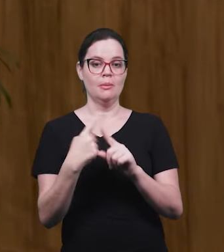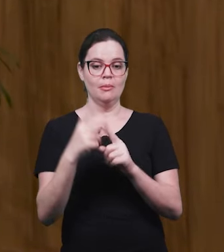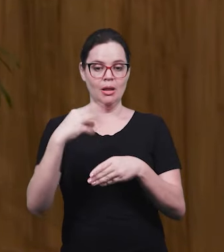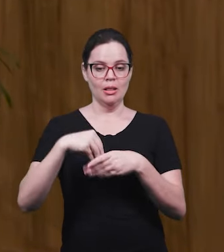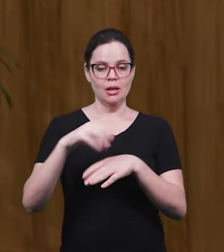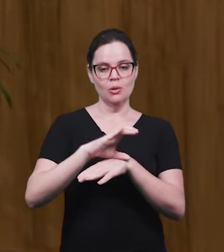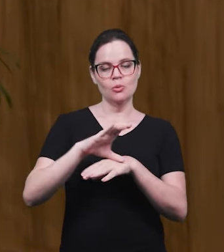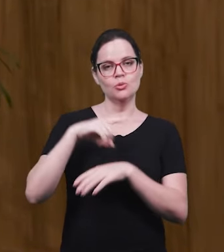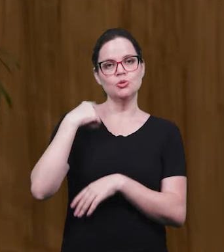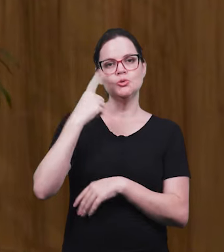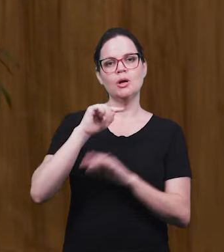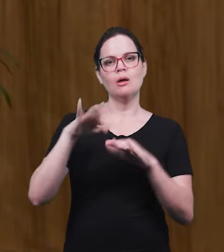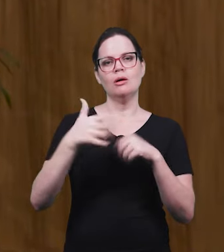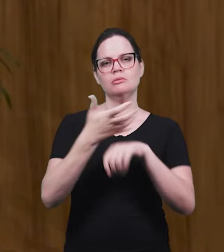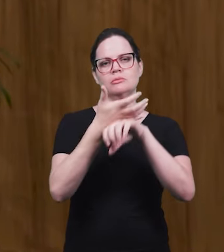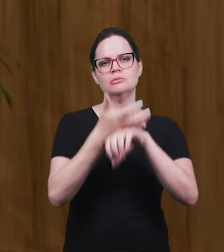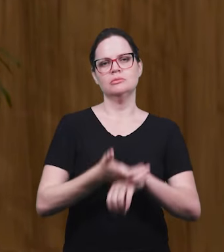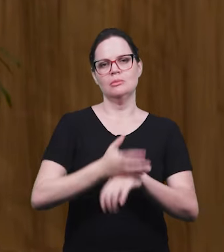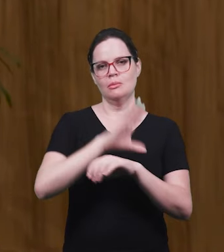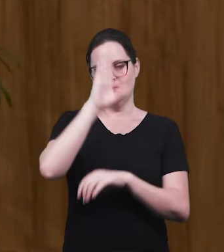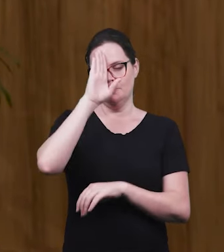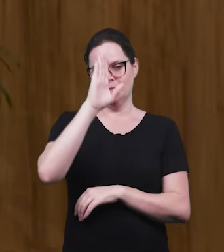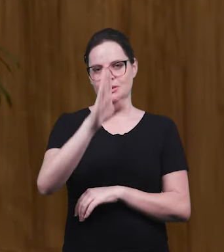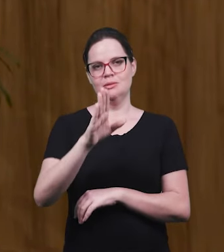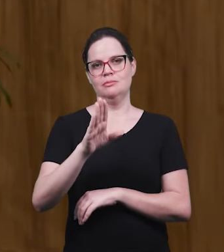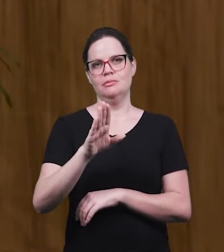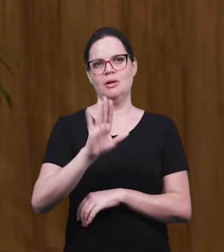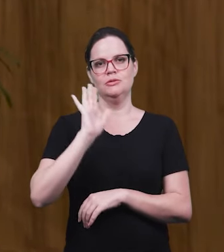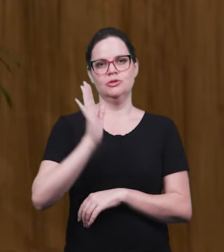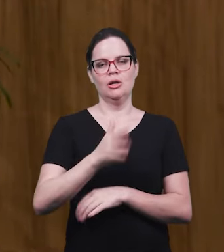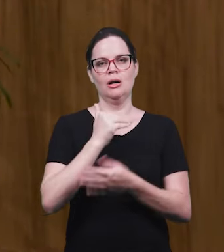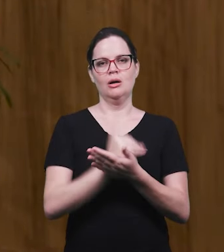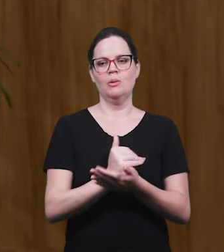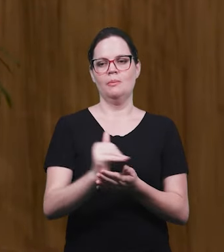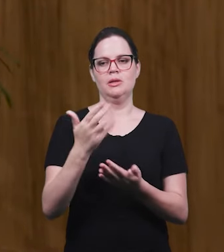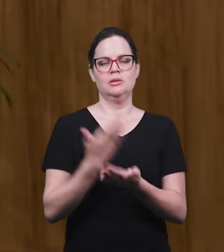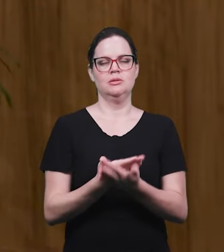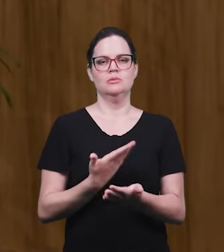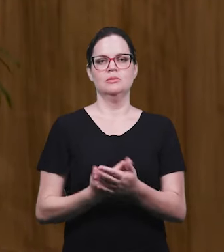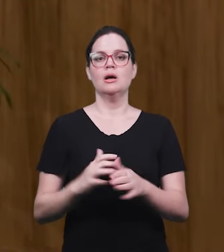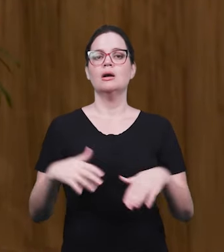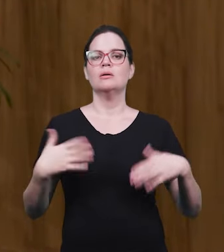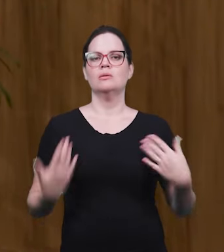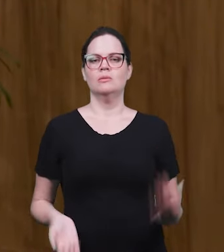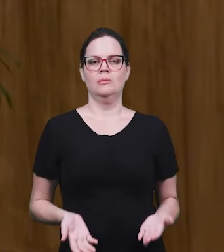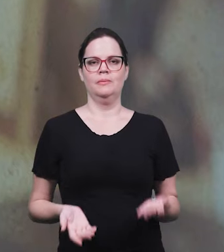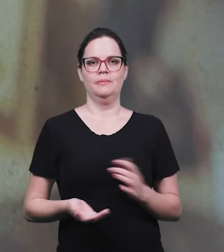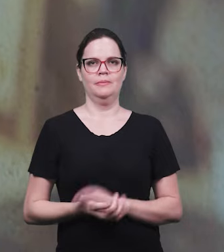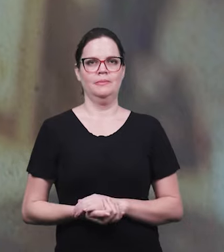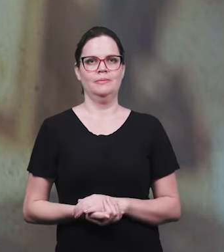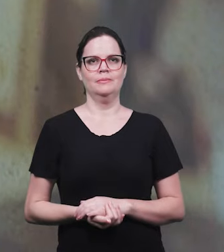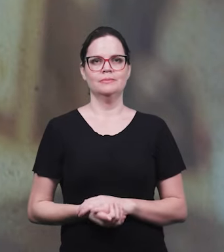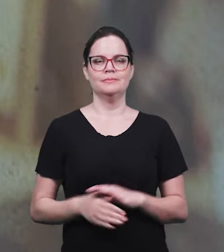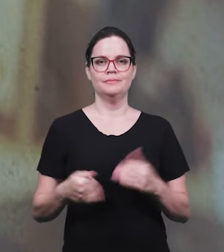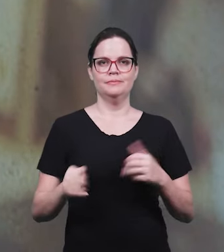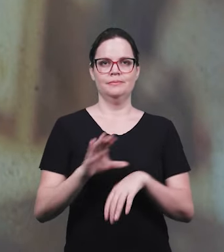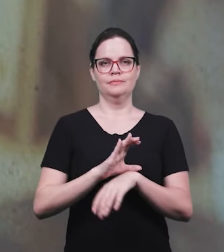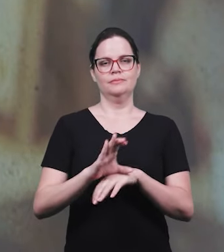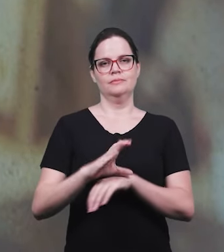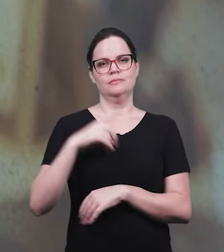curso de direito, quais seriam as matérias que a pessoa já começaria a estudar? Doutor Rodrigo, o curso de